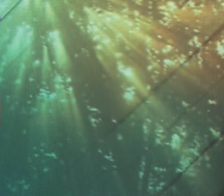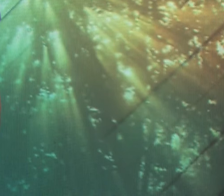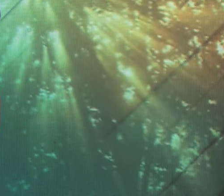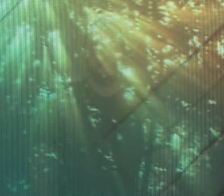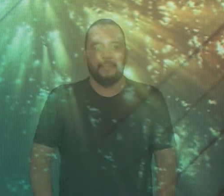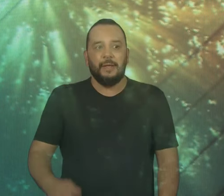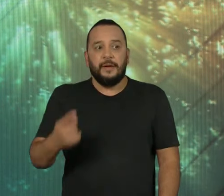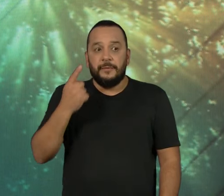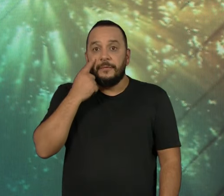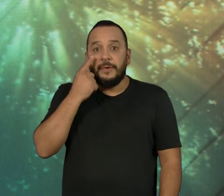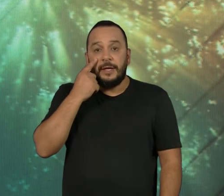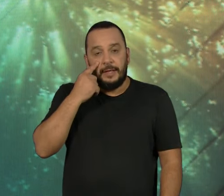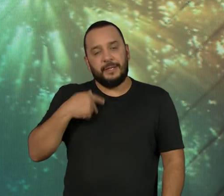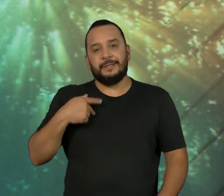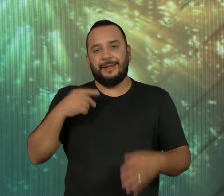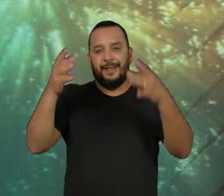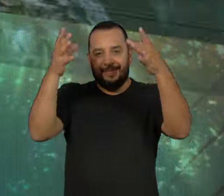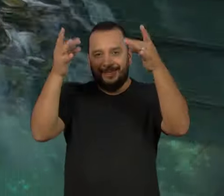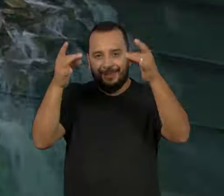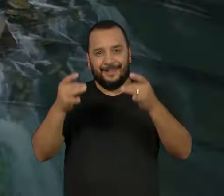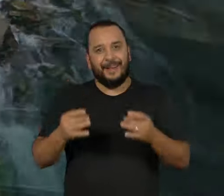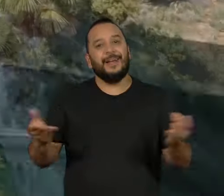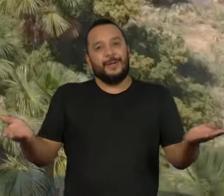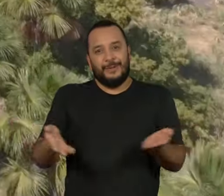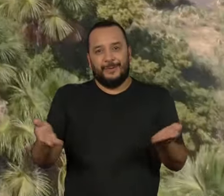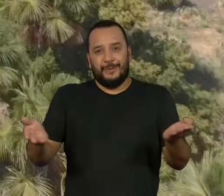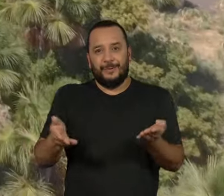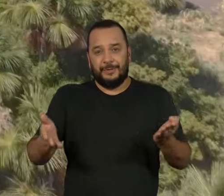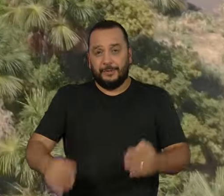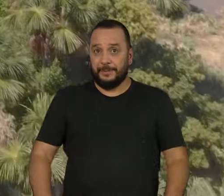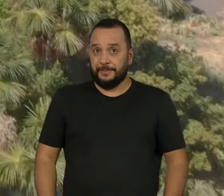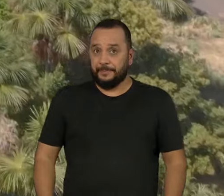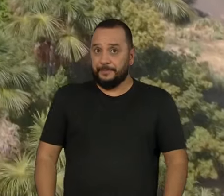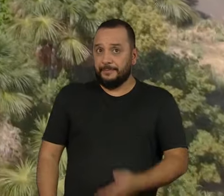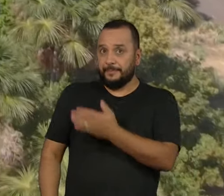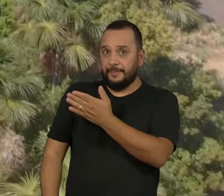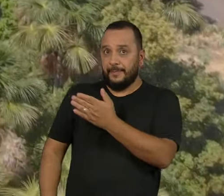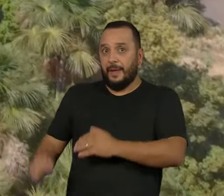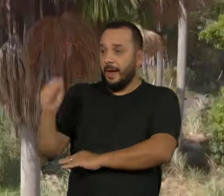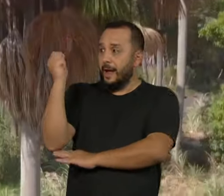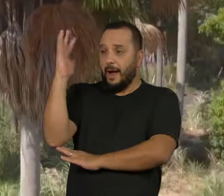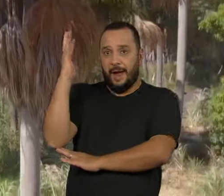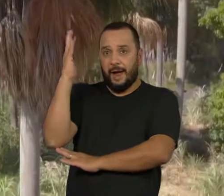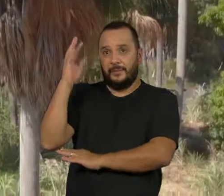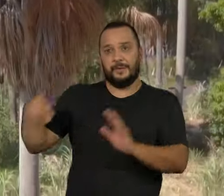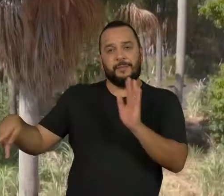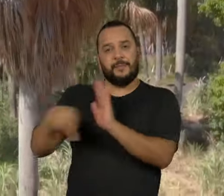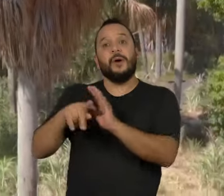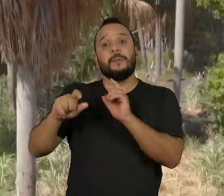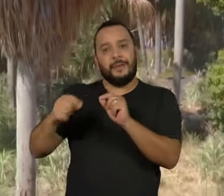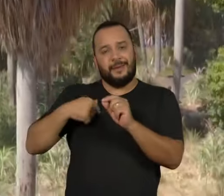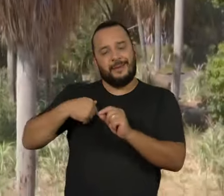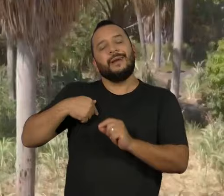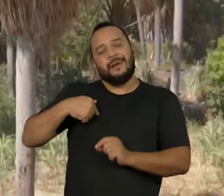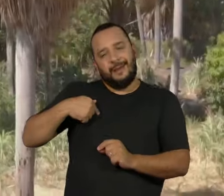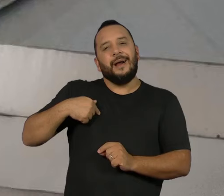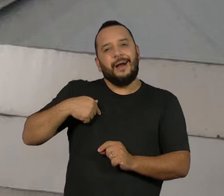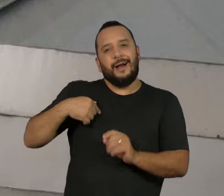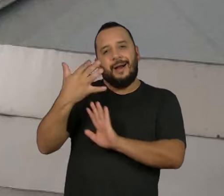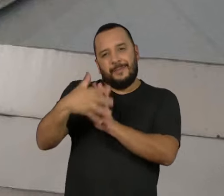Veja os detalhes do programa de hoje. O buritizeiro, palmeira típica da Amazônia, pode fornecer